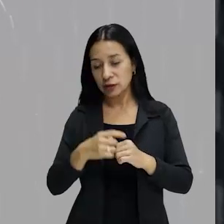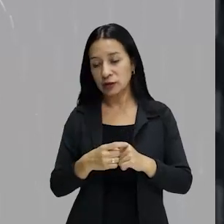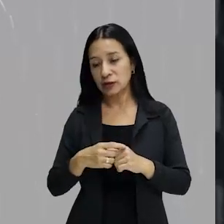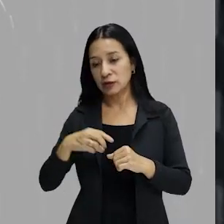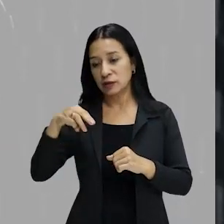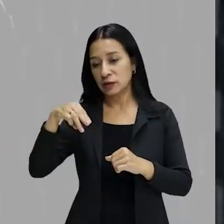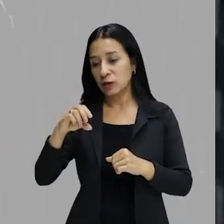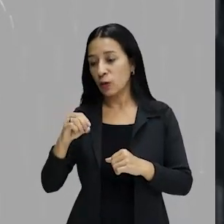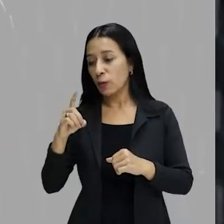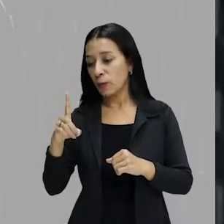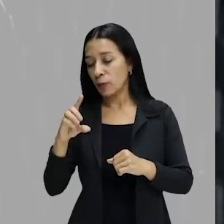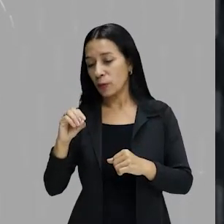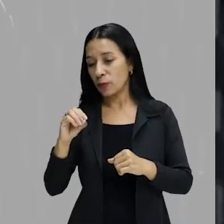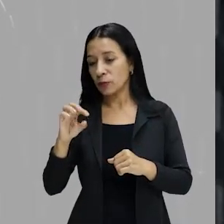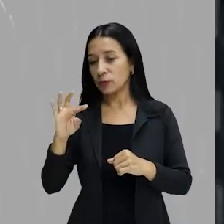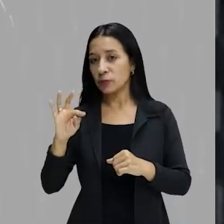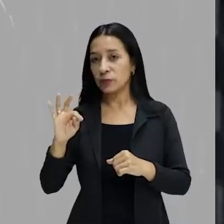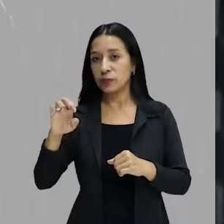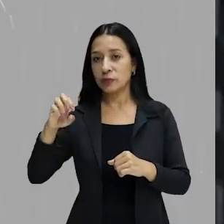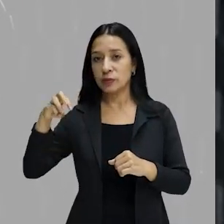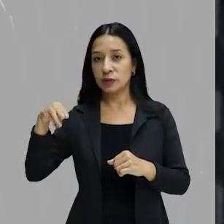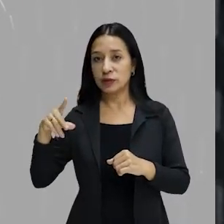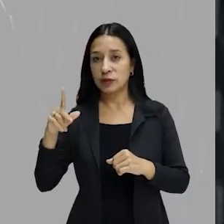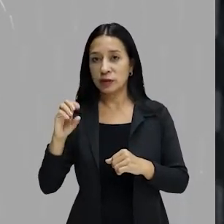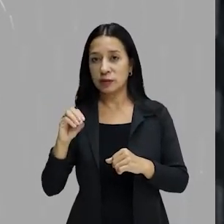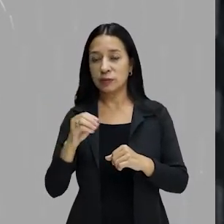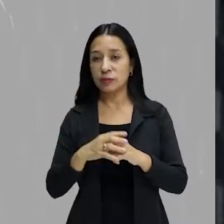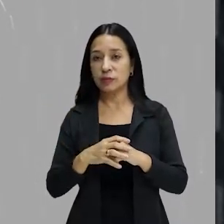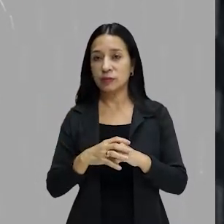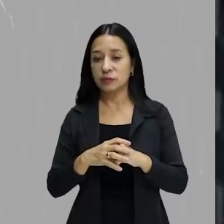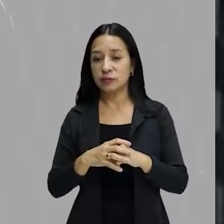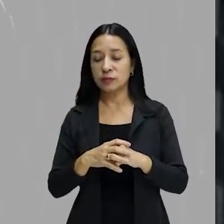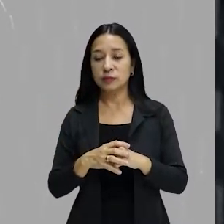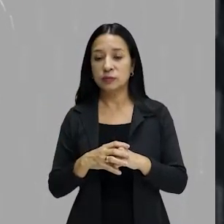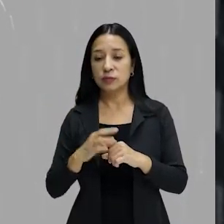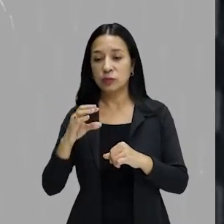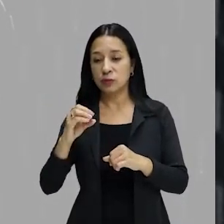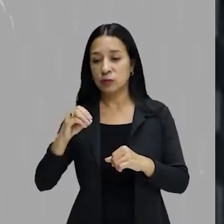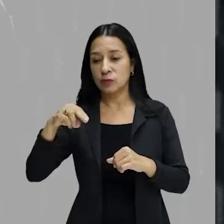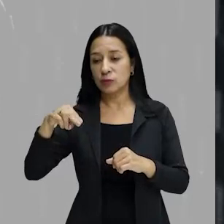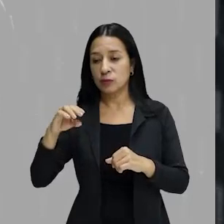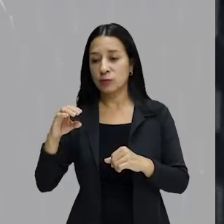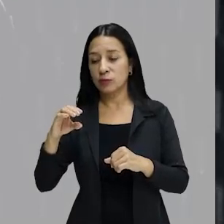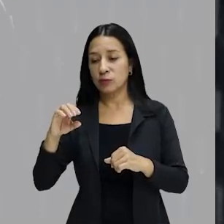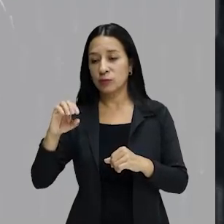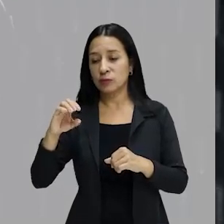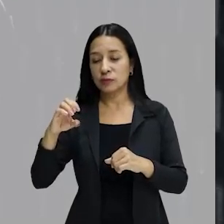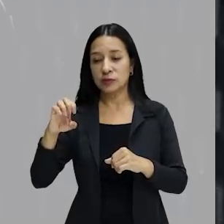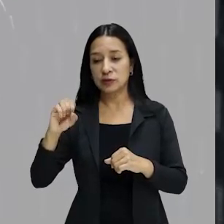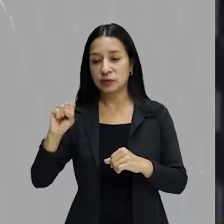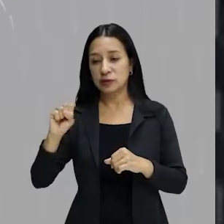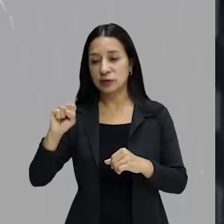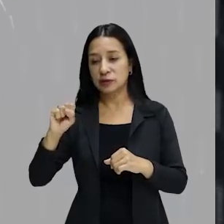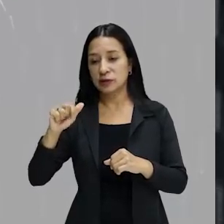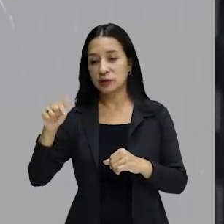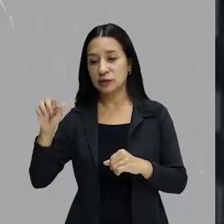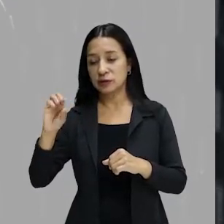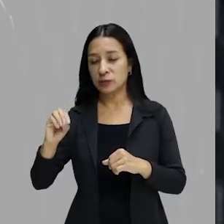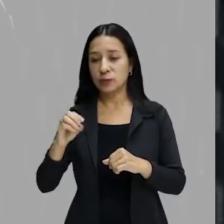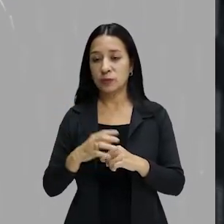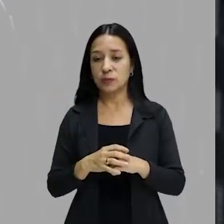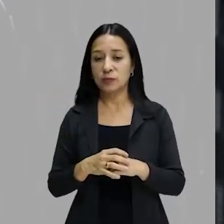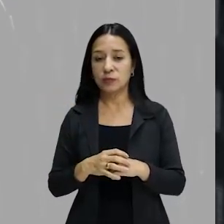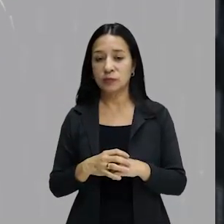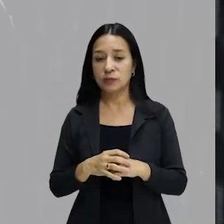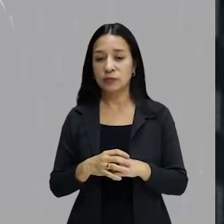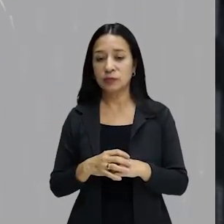modo, de tempo, de causa, de consequência, de concessão, de proporção, de... que mais? Já falei